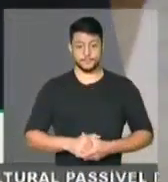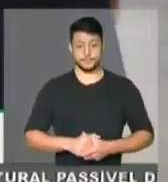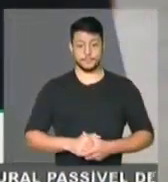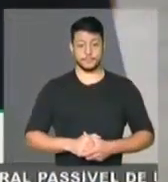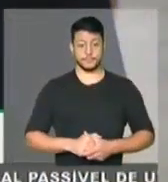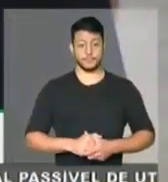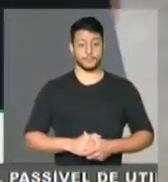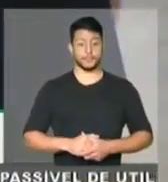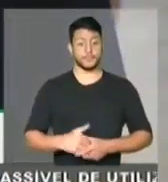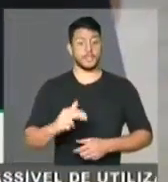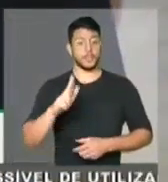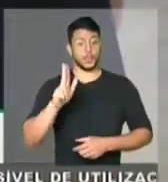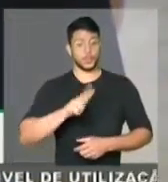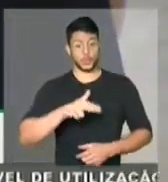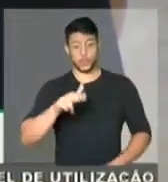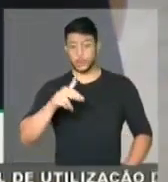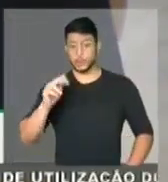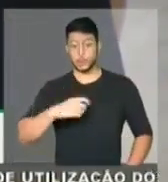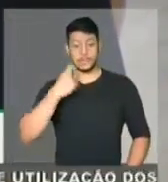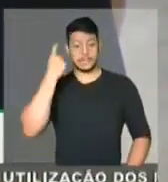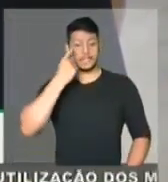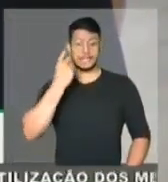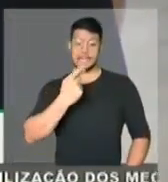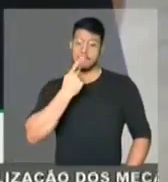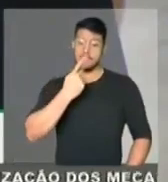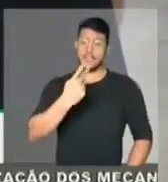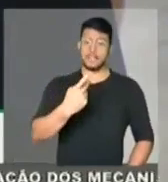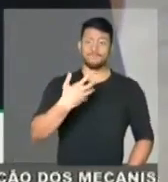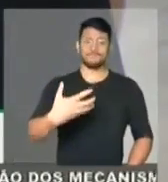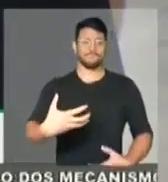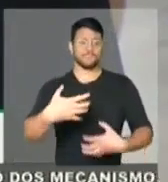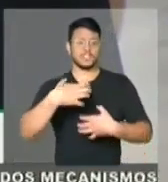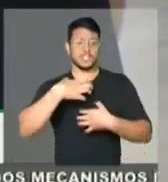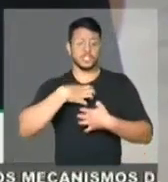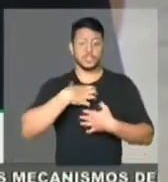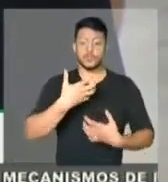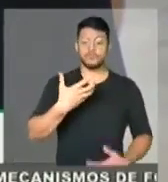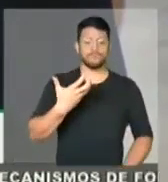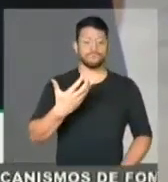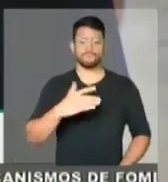onde a covardia tentou me visitar por alguns segundos.